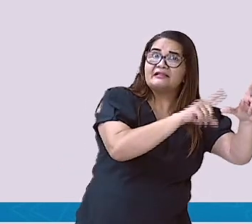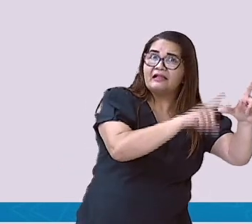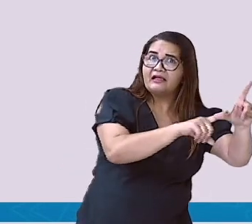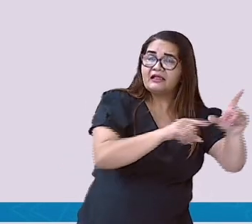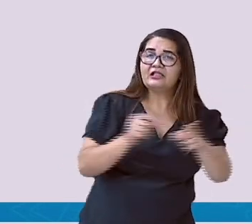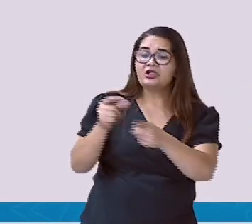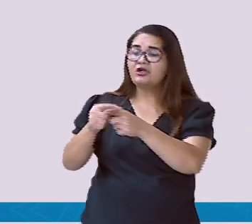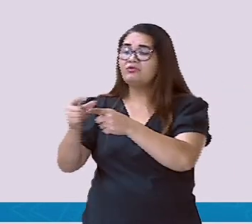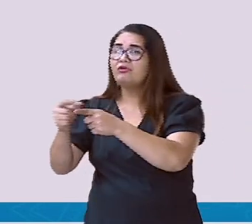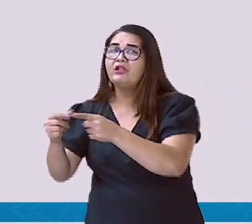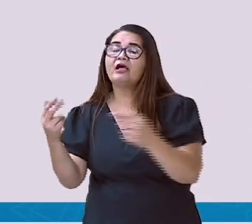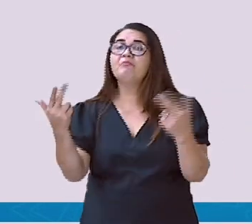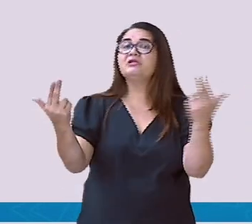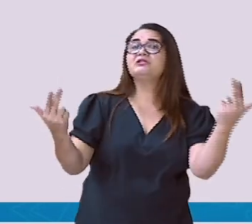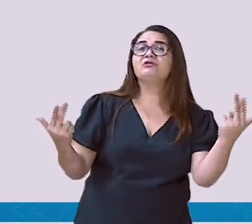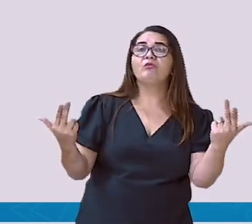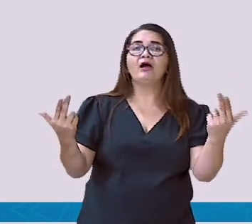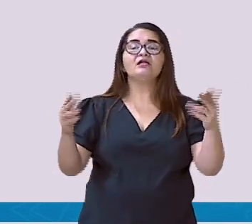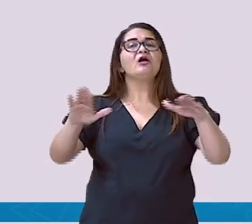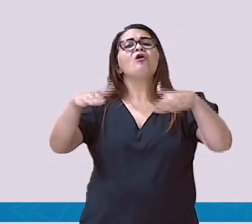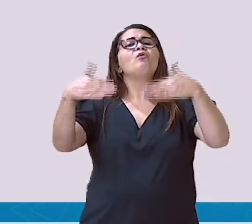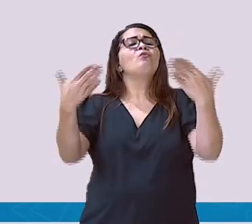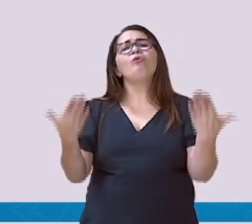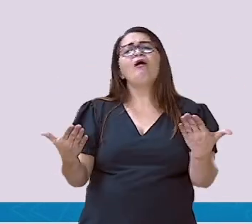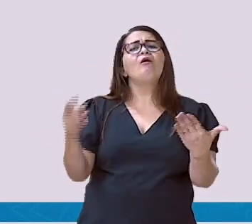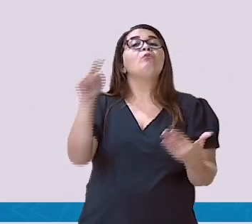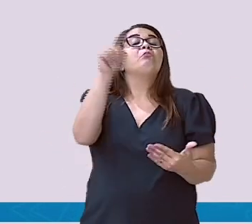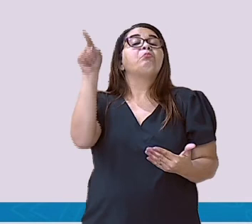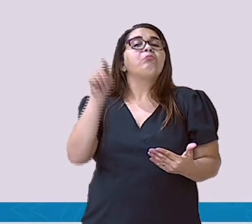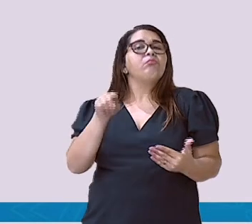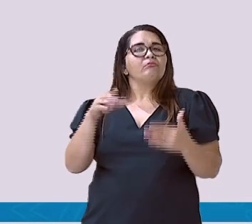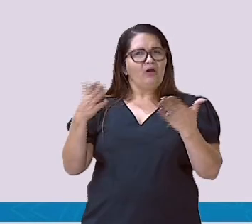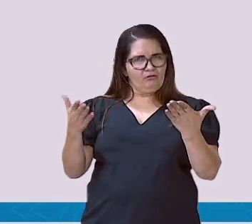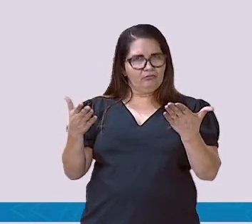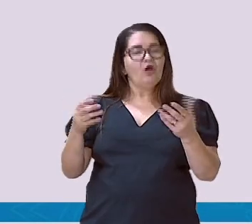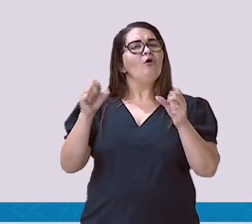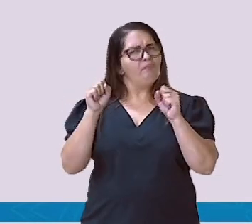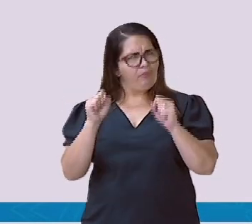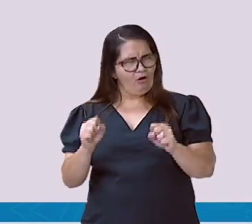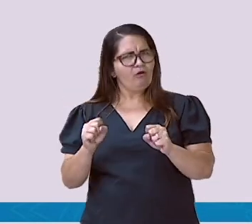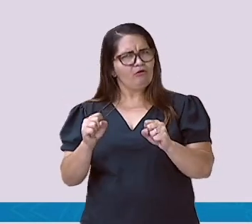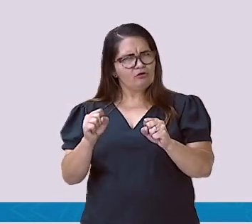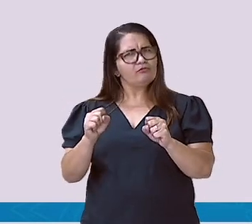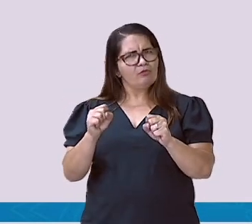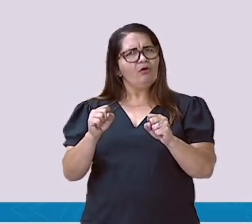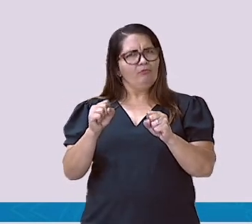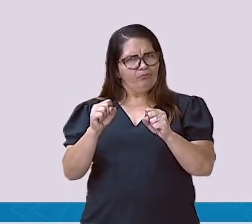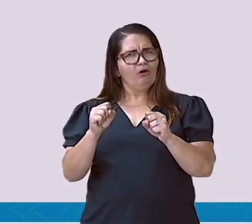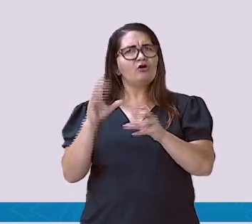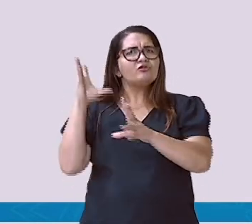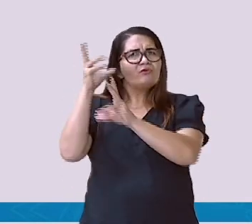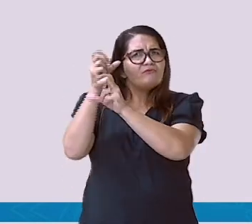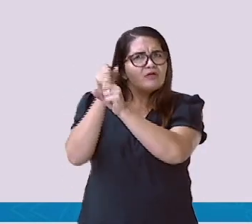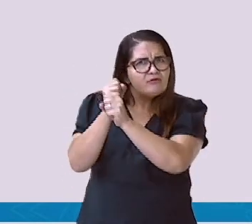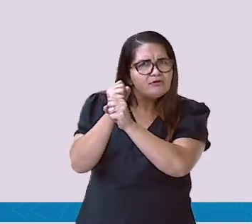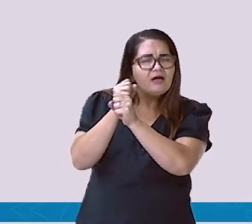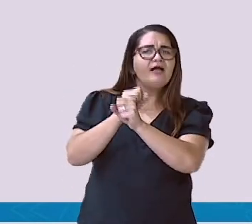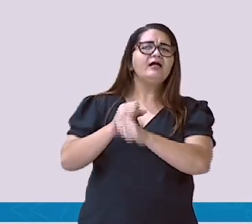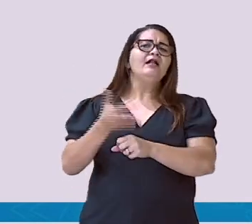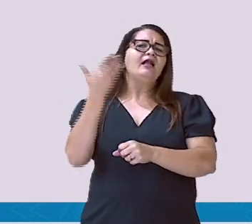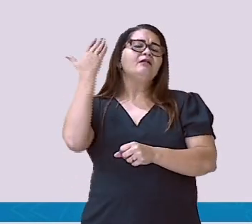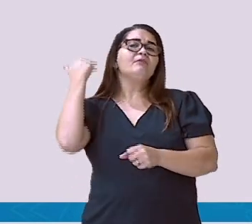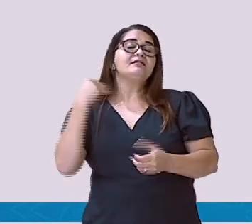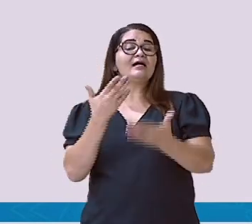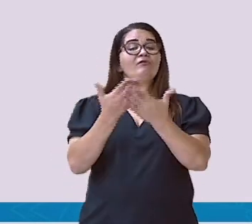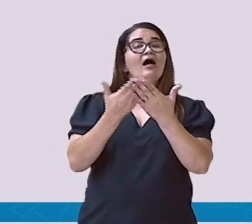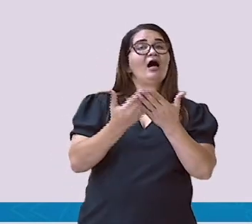e fonemas, eu posso recorrer às regrinhas que eu aprendi lá atrás? Posso. Eu tenho duas palavras aqui